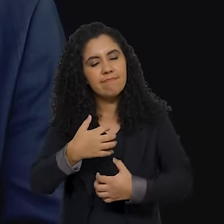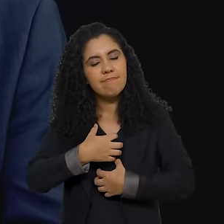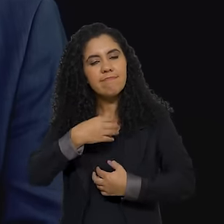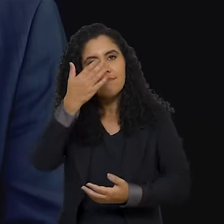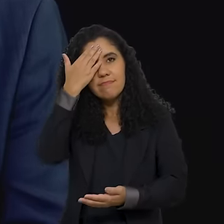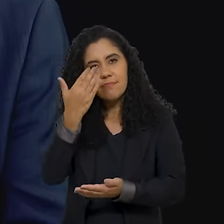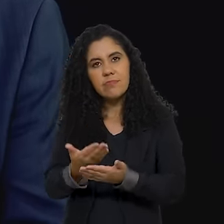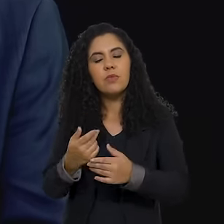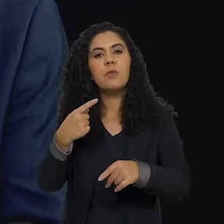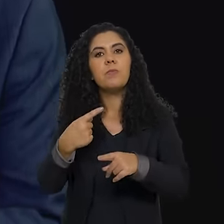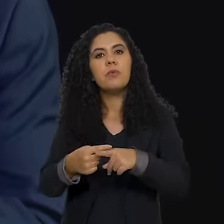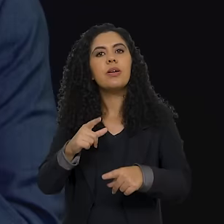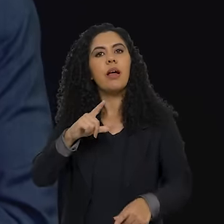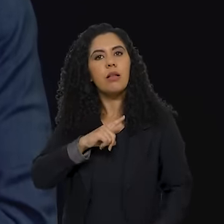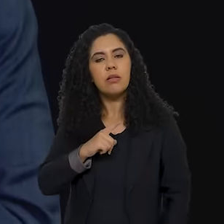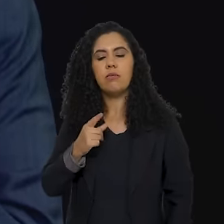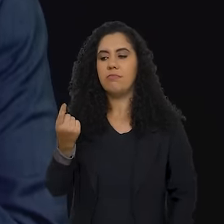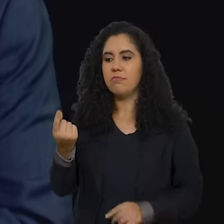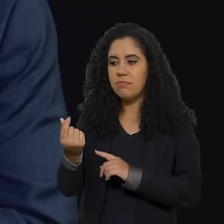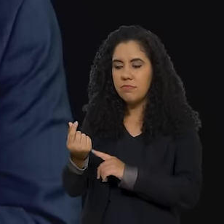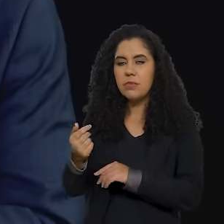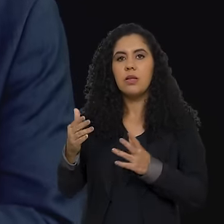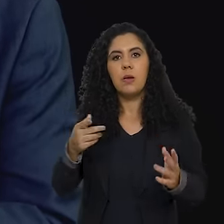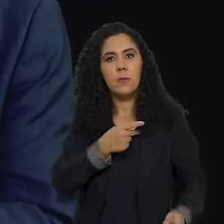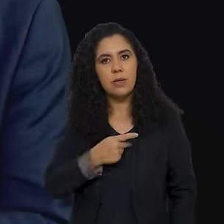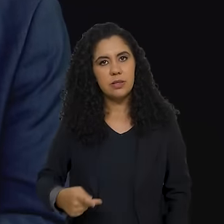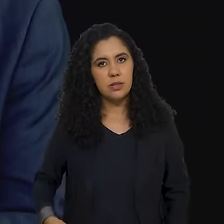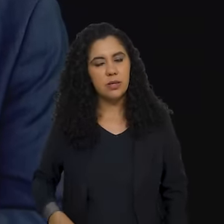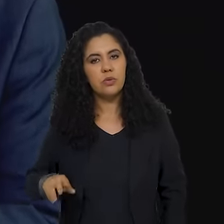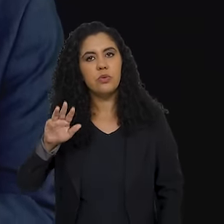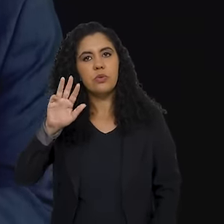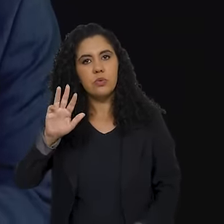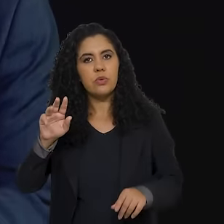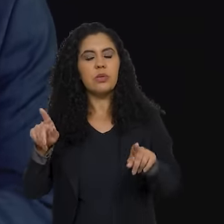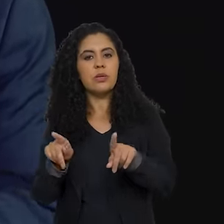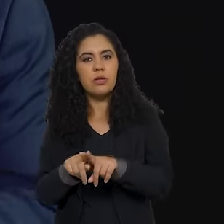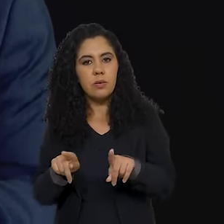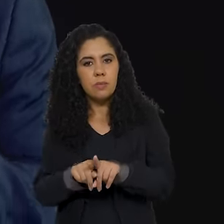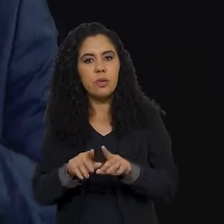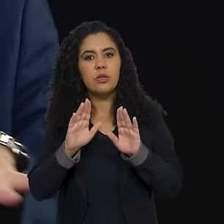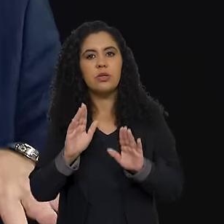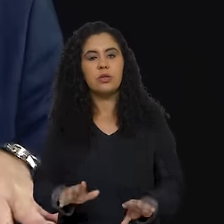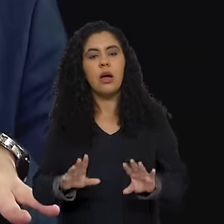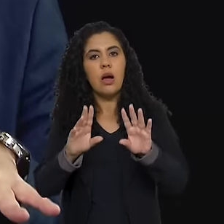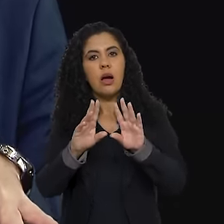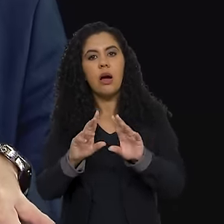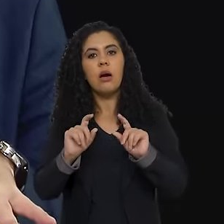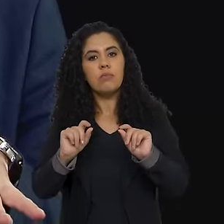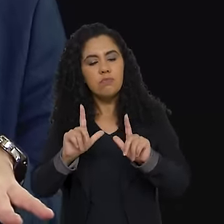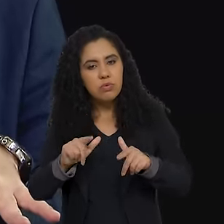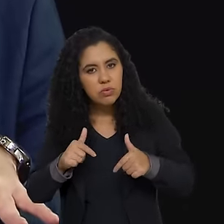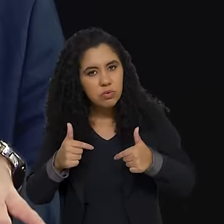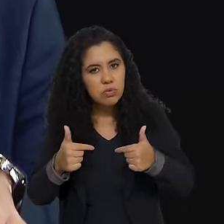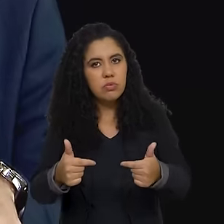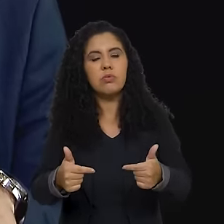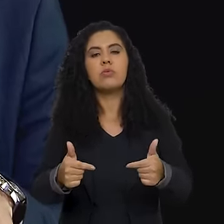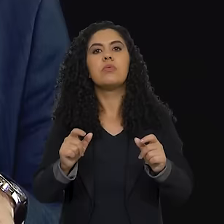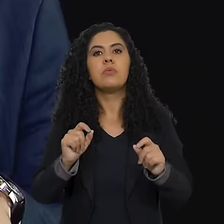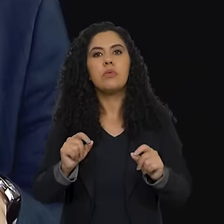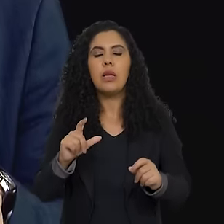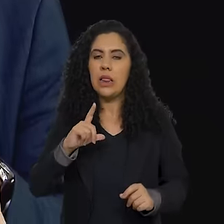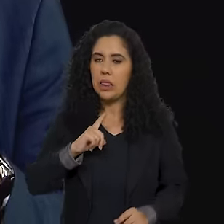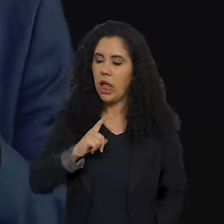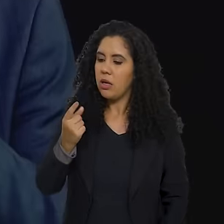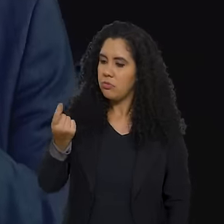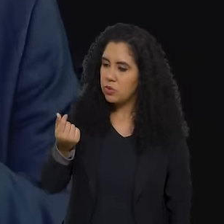estou muito confiante porque a gente está tendo recurso. O presidente Lula acabou com o contingenciamento da ciência e da